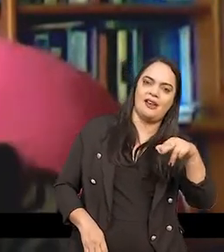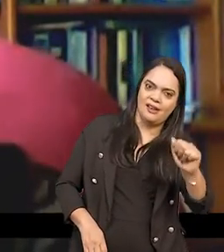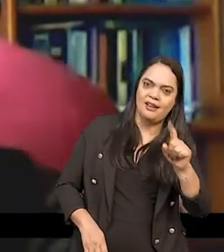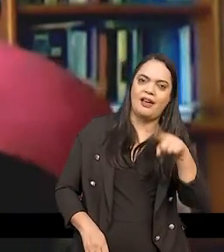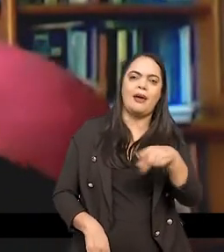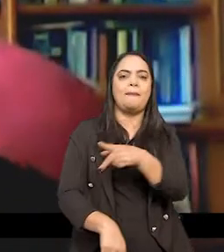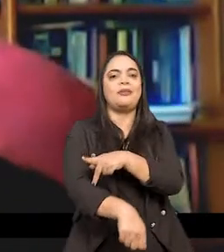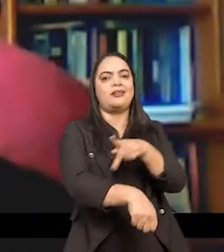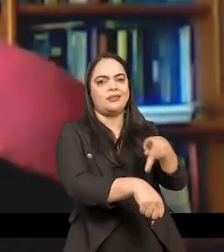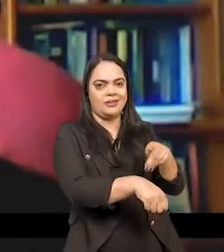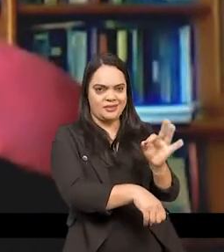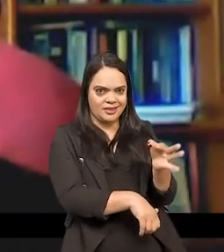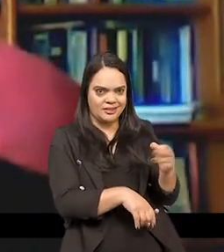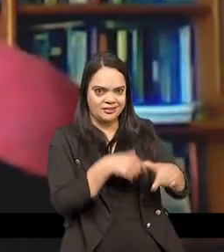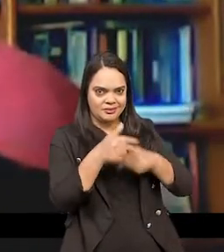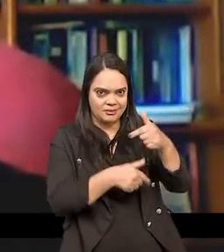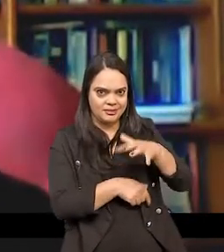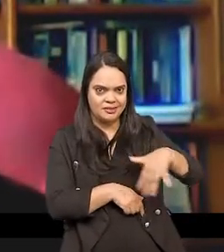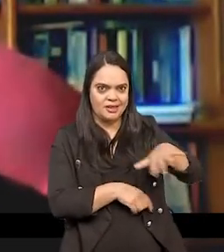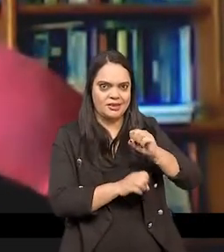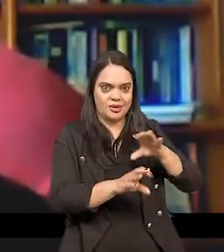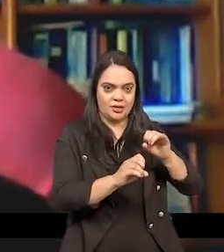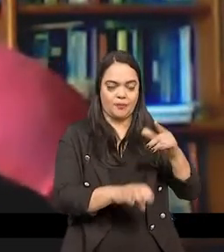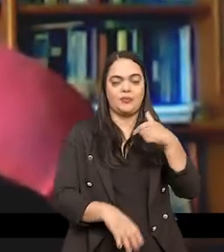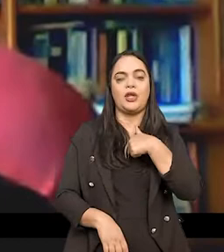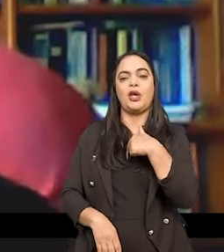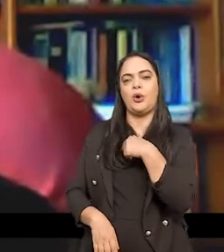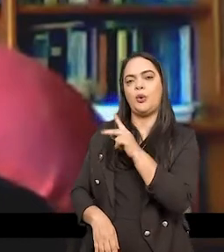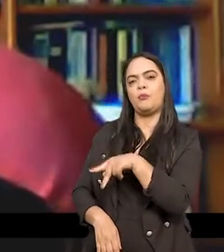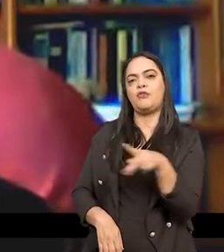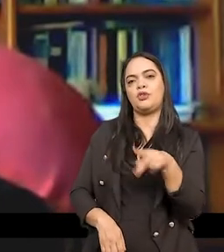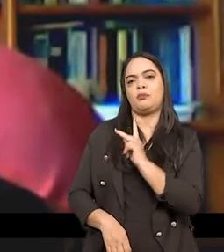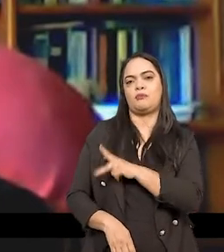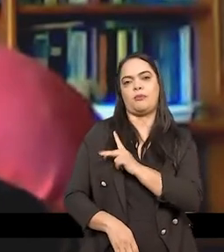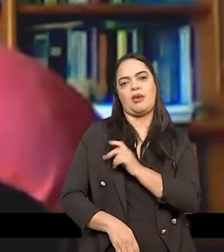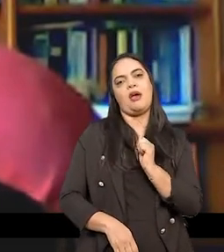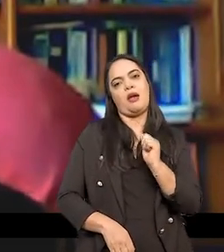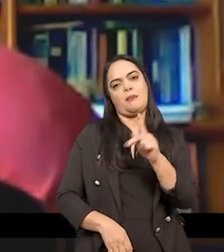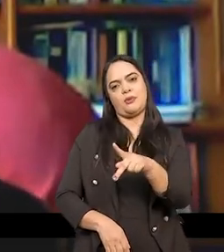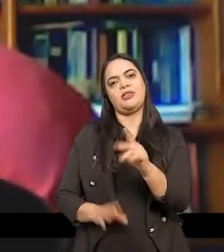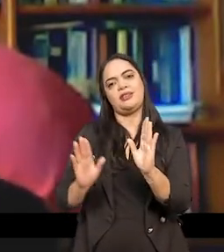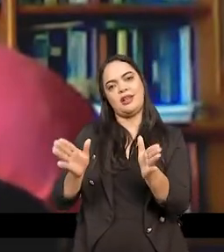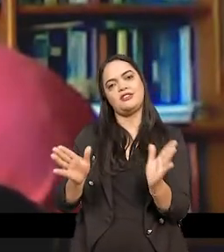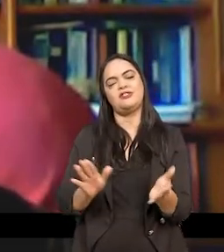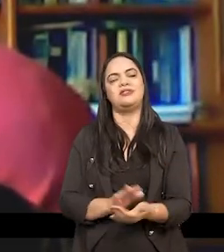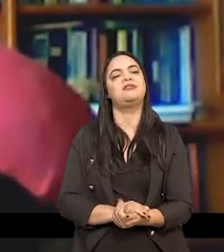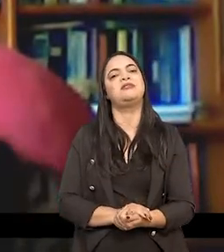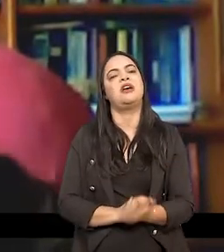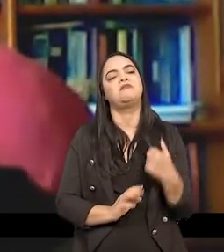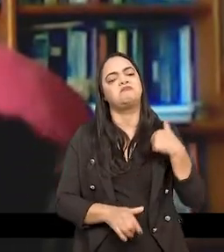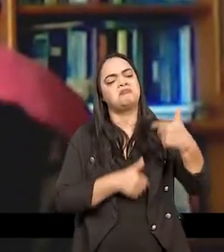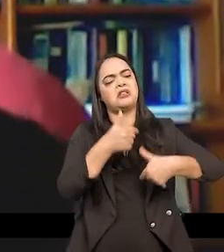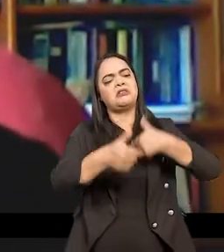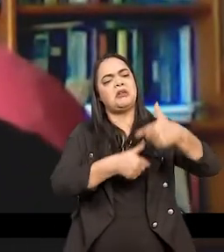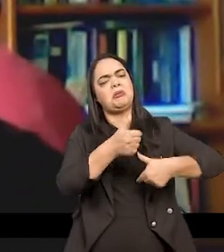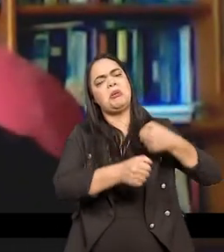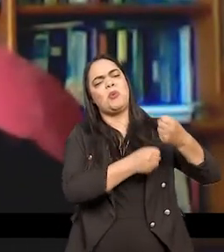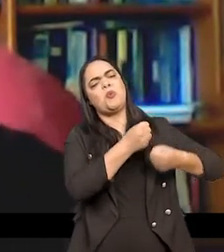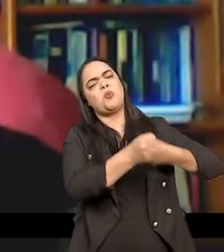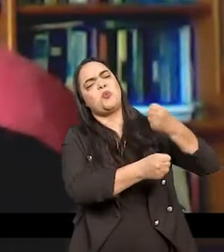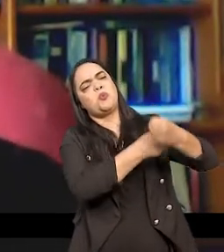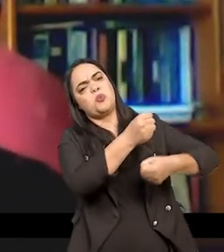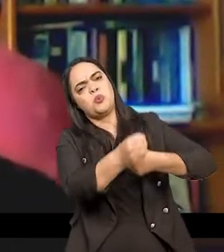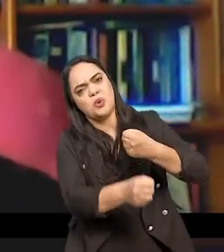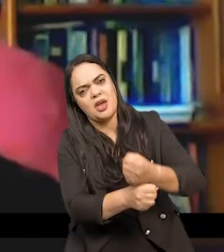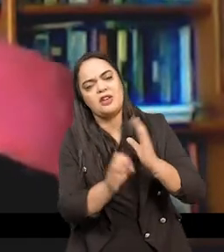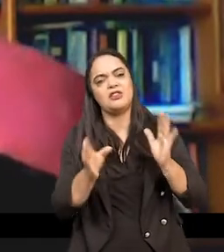educação, eu sou professora da rede pública também, aposentada, né, como professora, trabalhei durante muito tempo com isso, tem algumas obras sobre